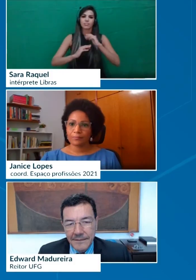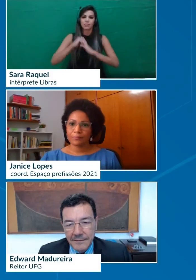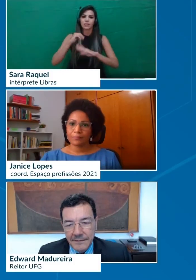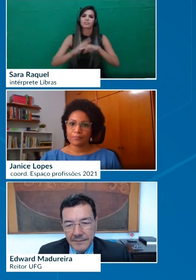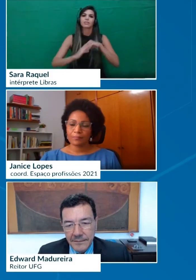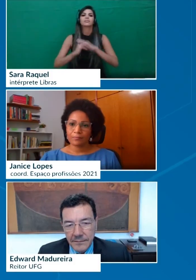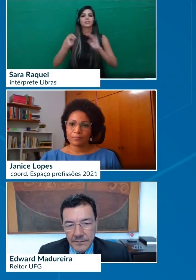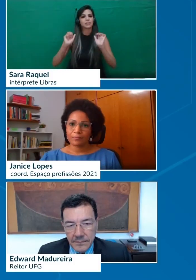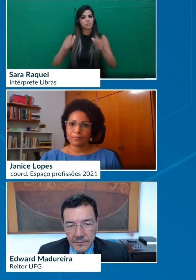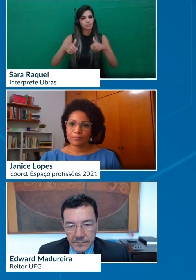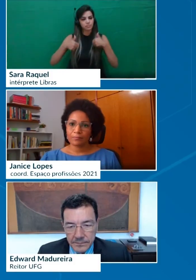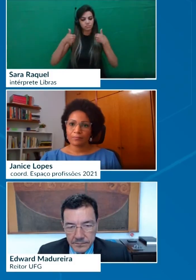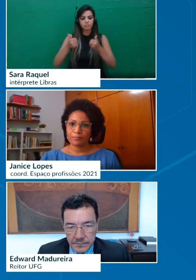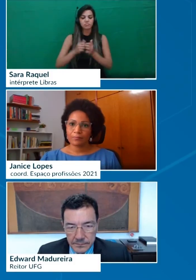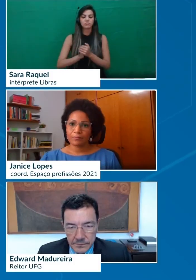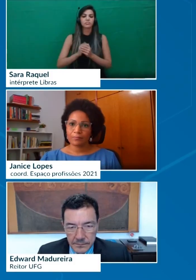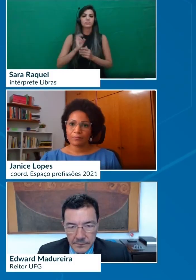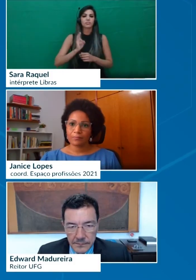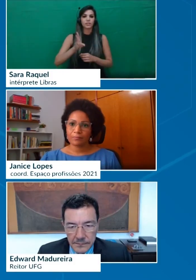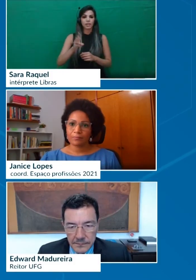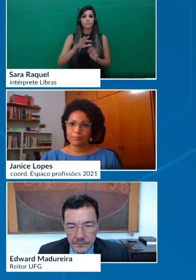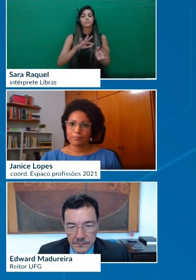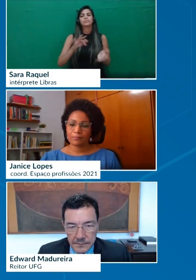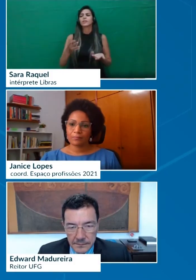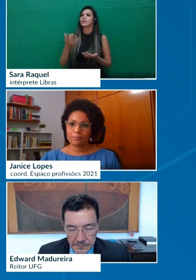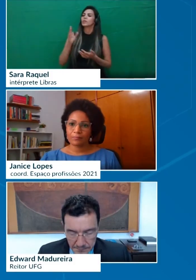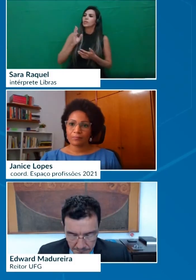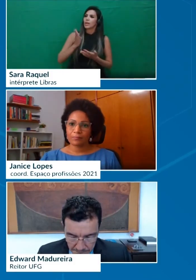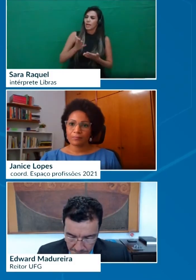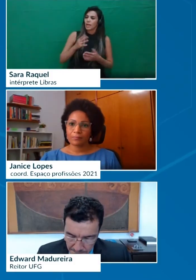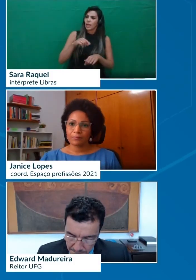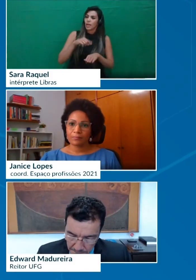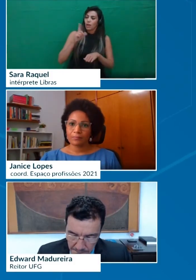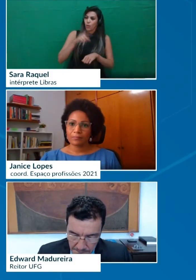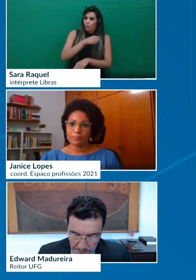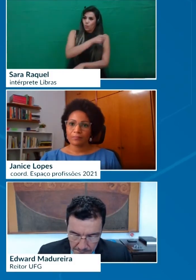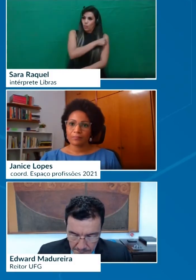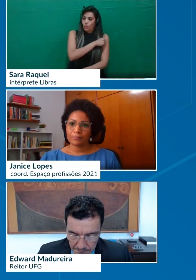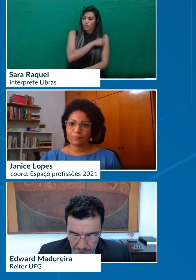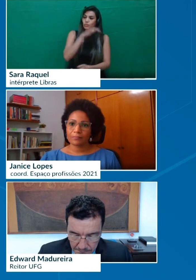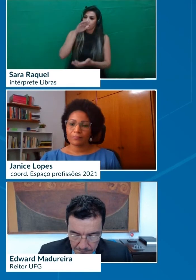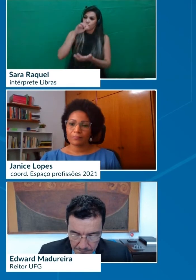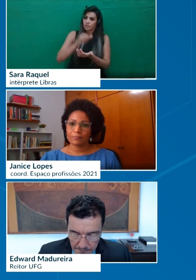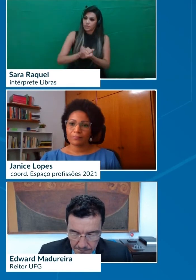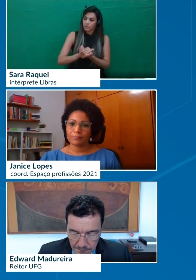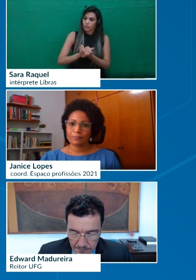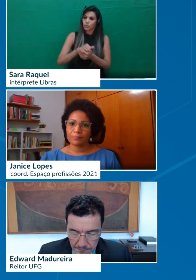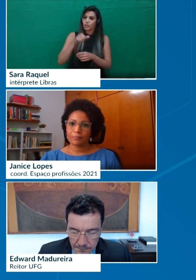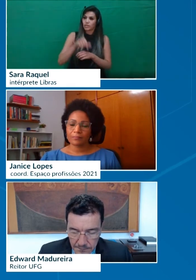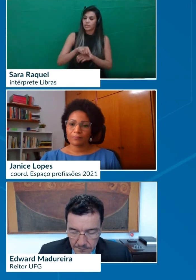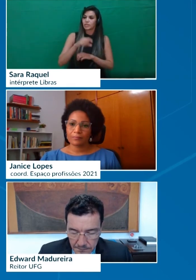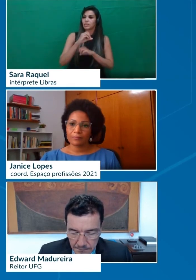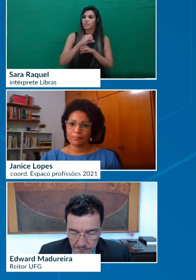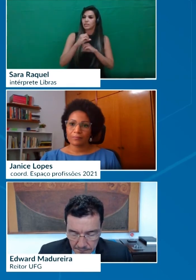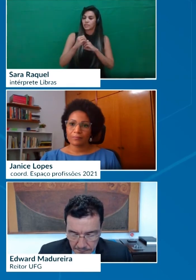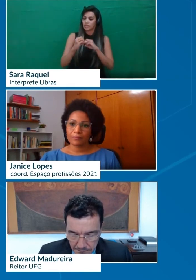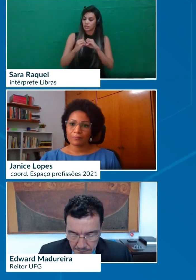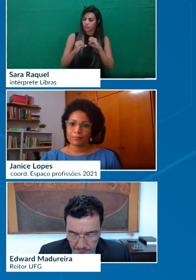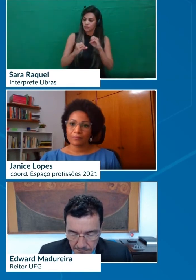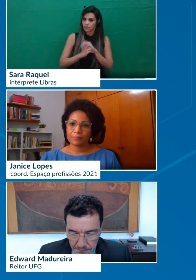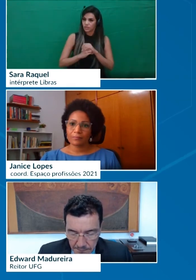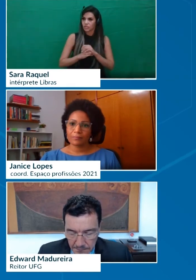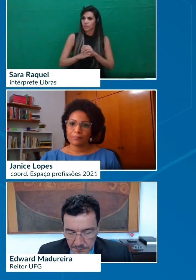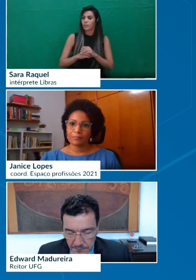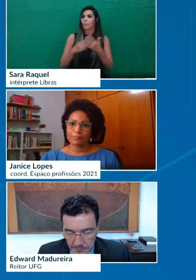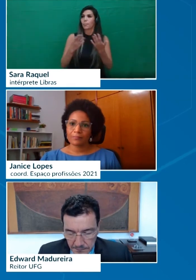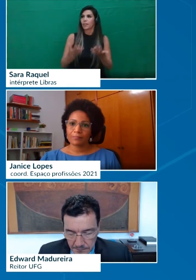momento que o aluno ele se matricula na UFG, apesar de estar aqui na Universidade Federal de Goiás,